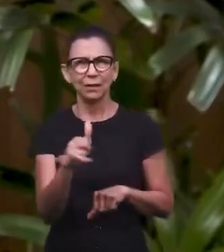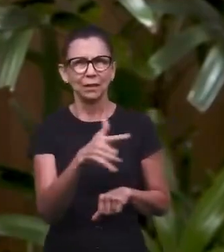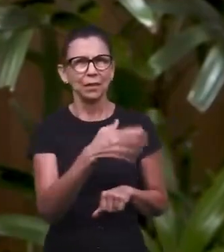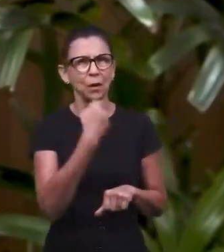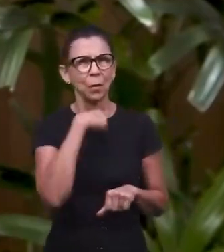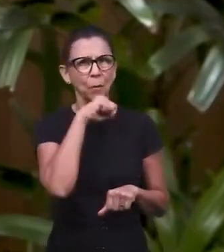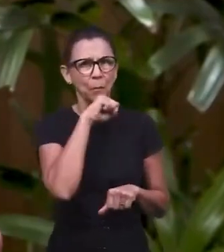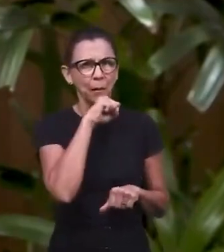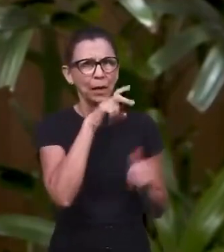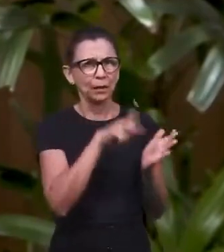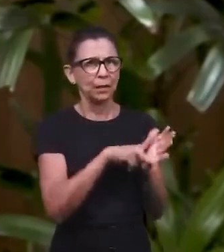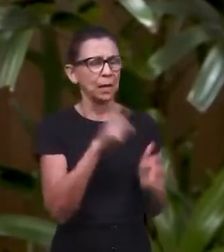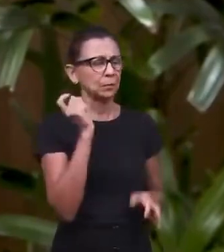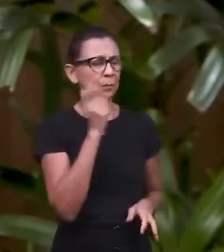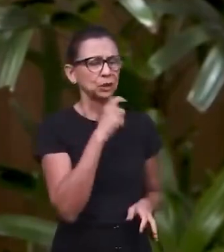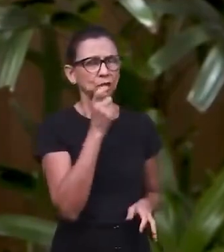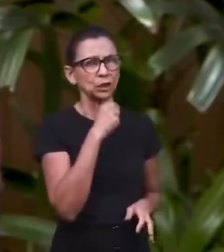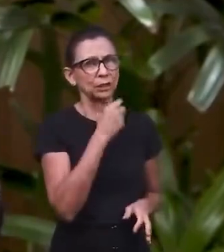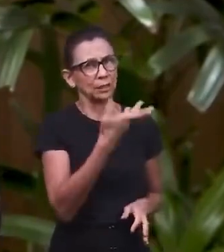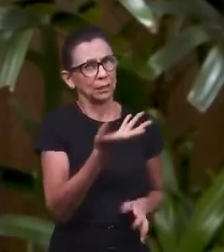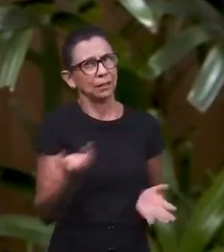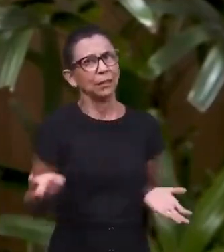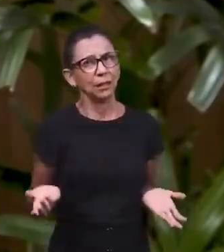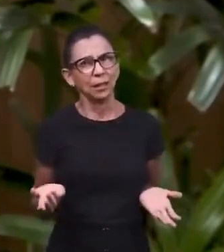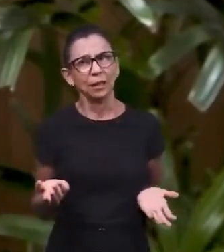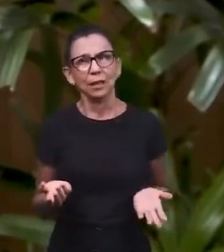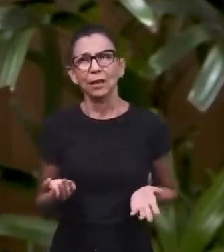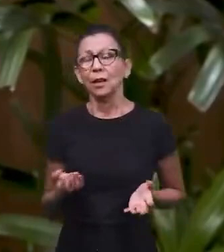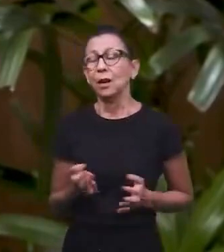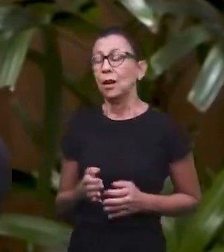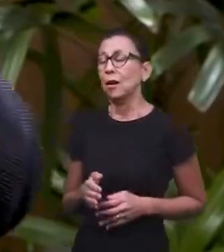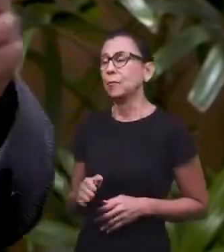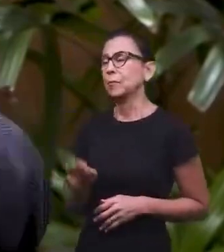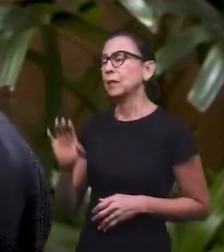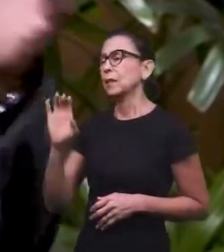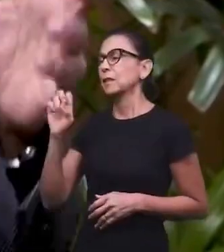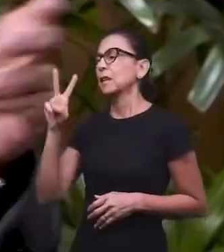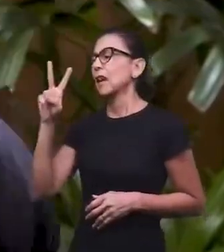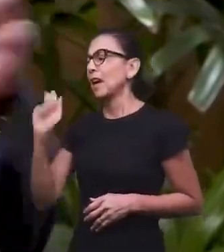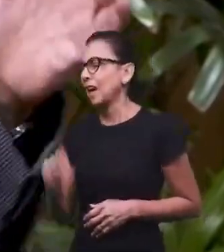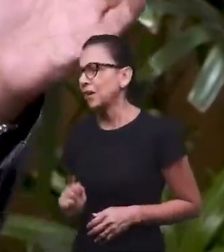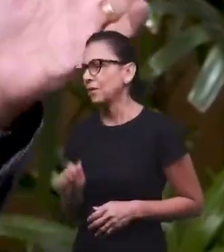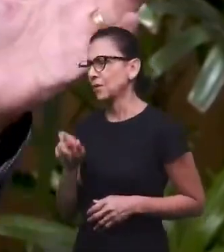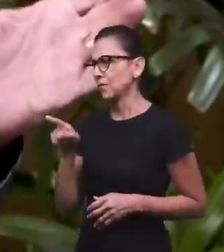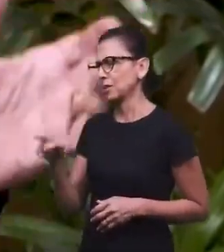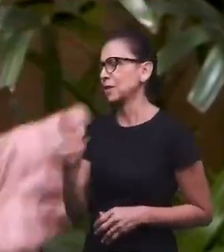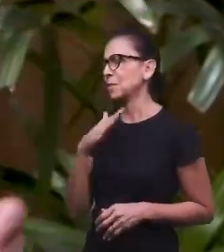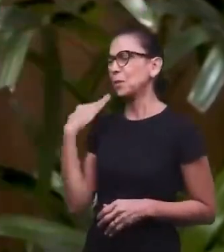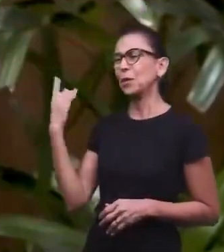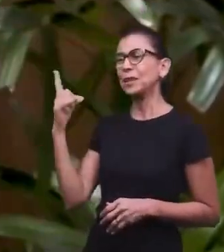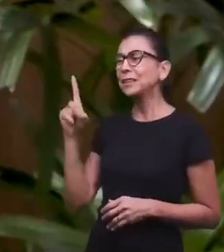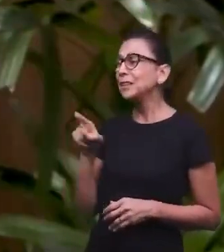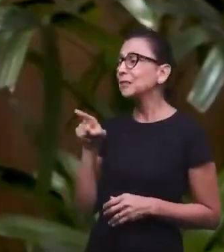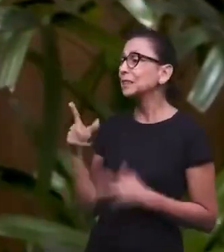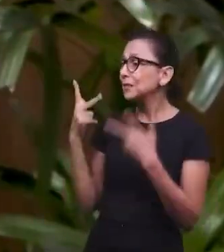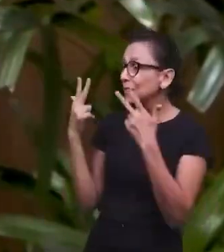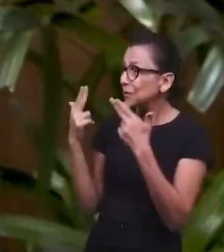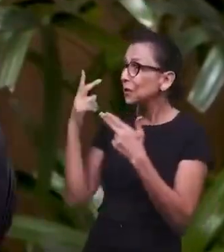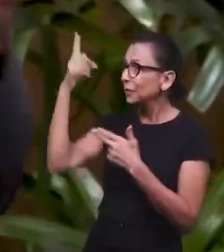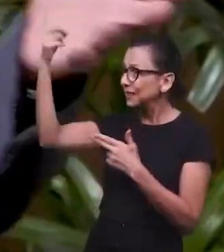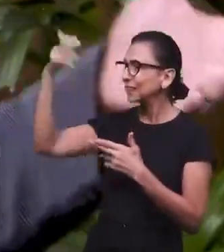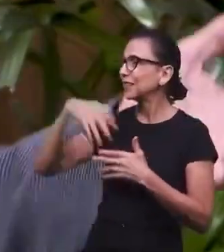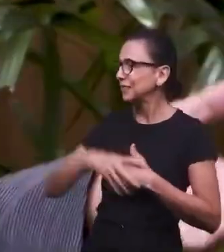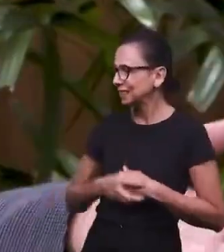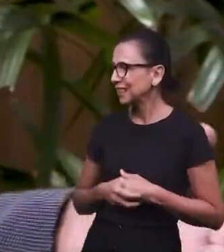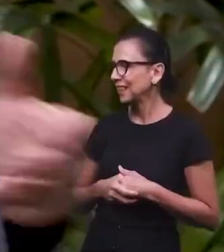enganou a Eva ele disse PR Eva você não vai morrer Olha o que Deus falou É que na verdade você vai ser igual a Deus e Deus não quer que você seja igual a ele você